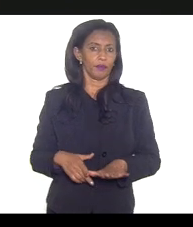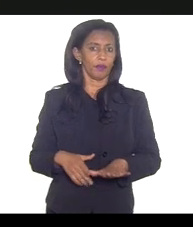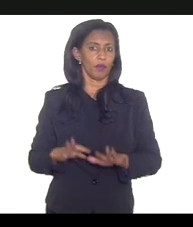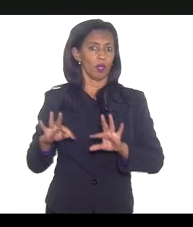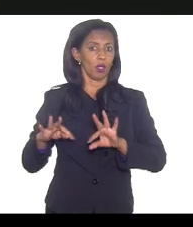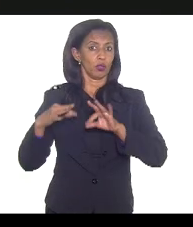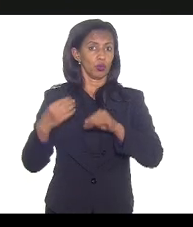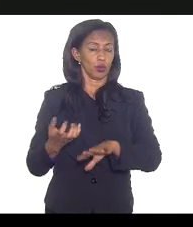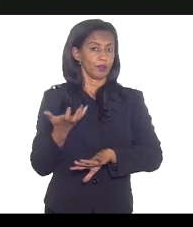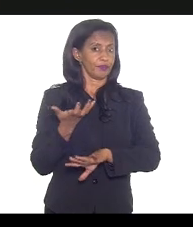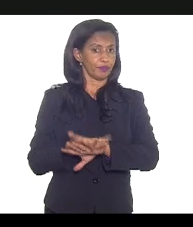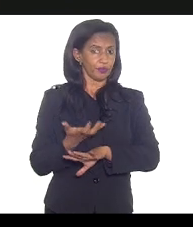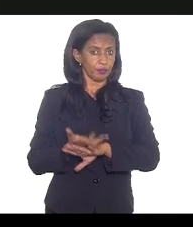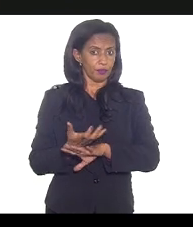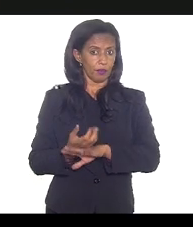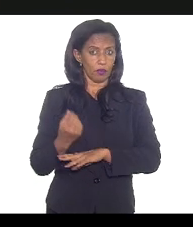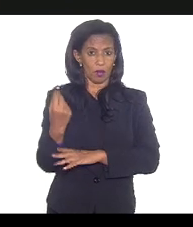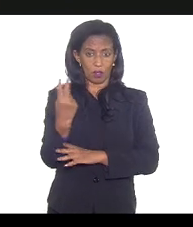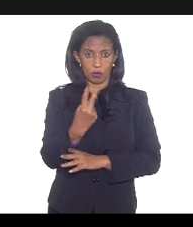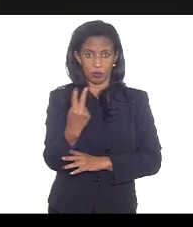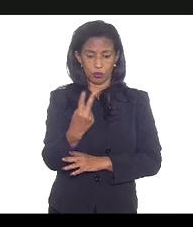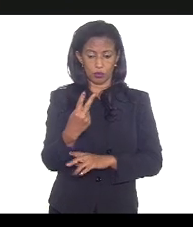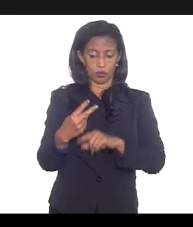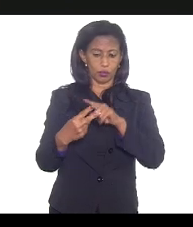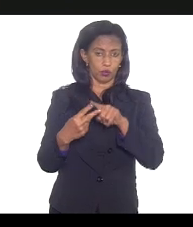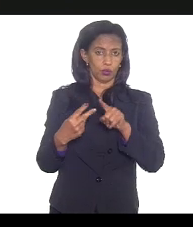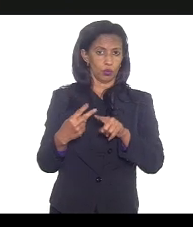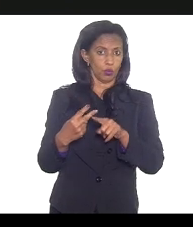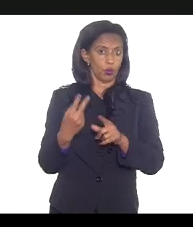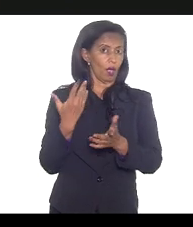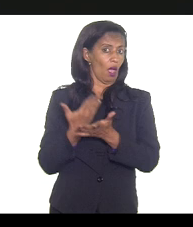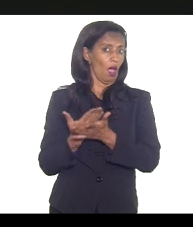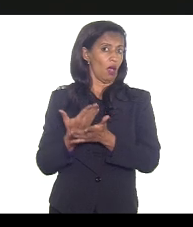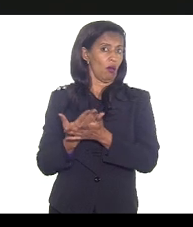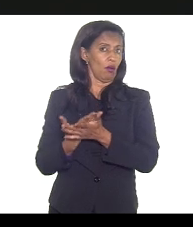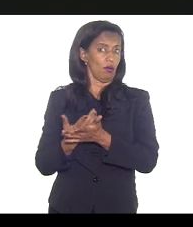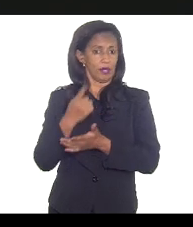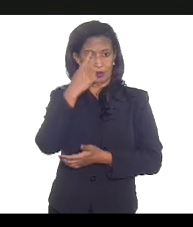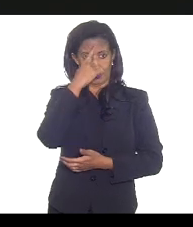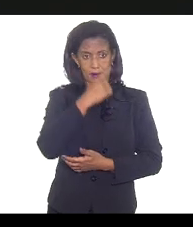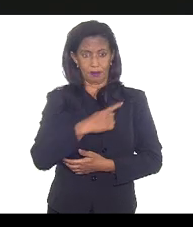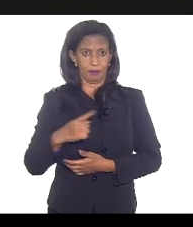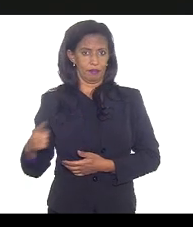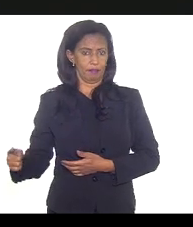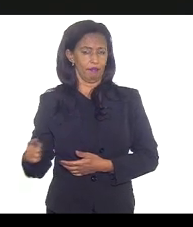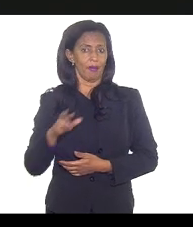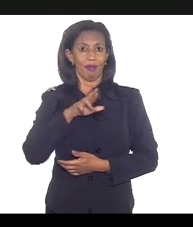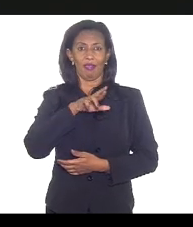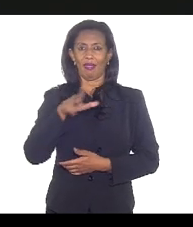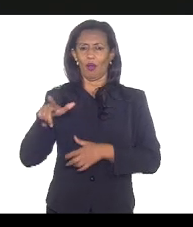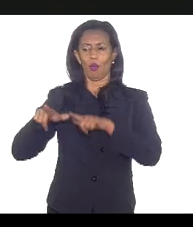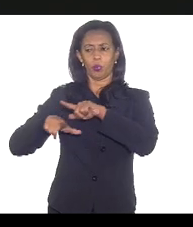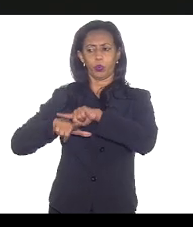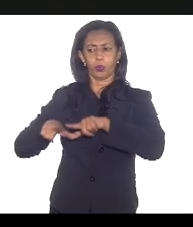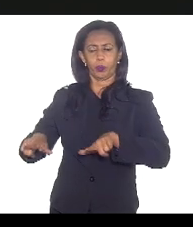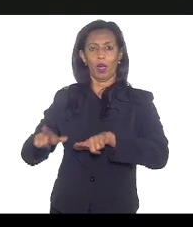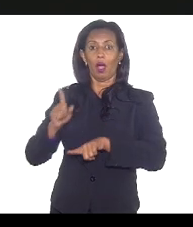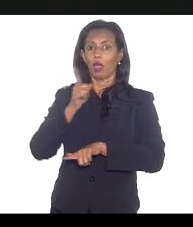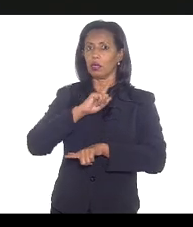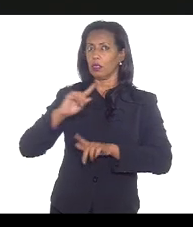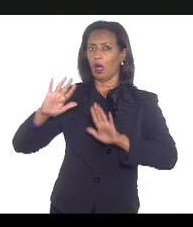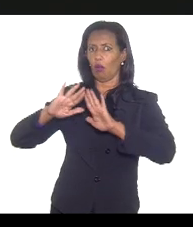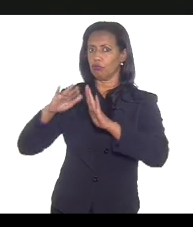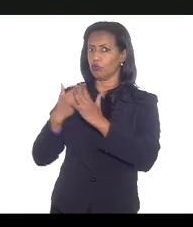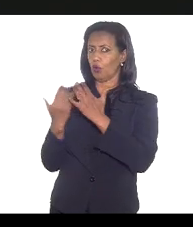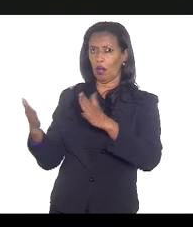todas as disciplinas com pelo menos duas aulas semanais, tá bom? Não a evasão escolar, não o fechamento de